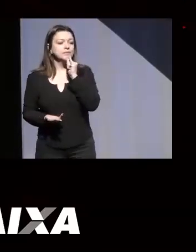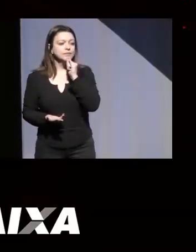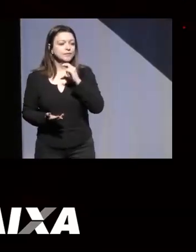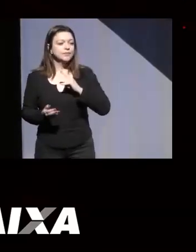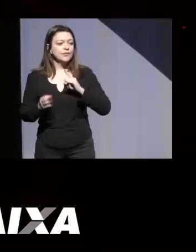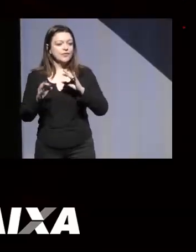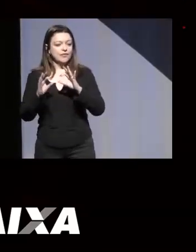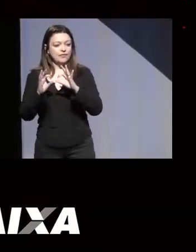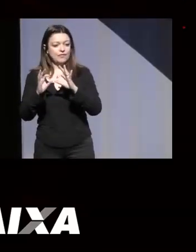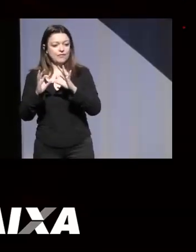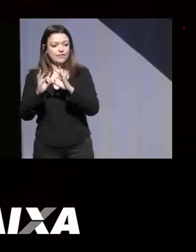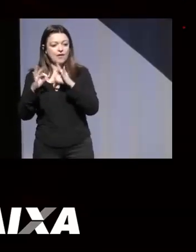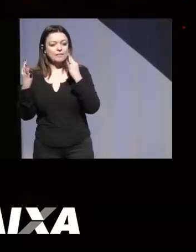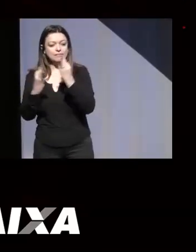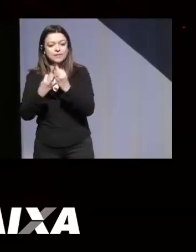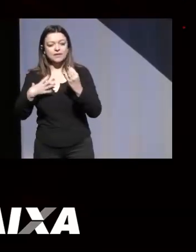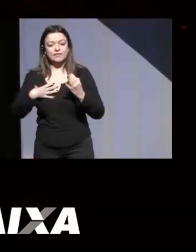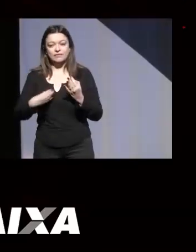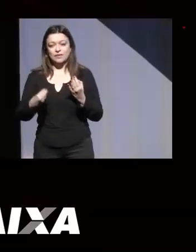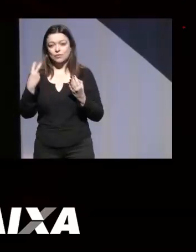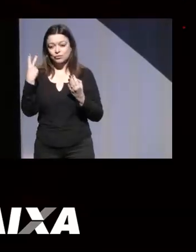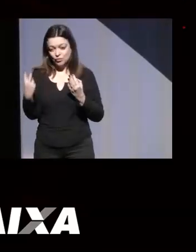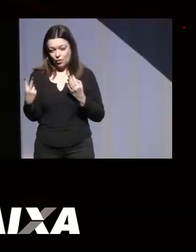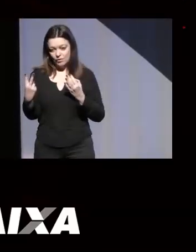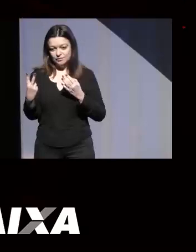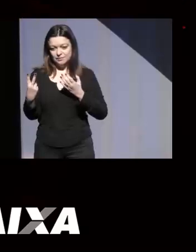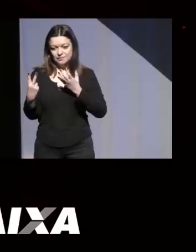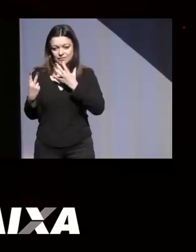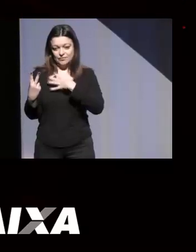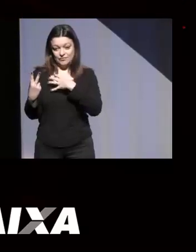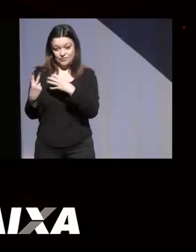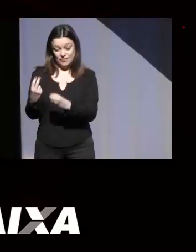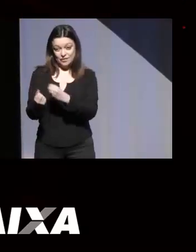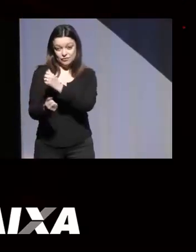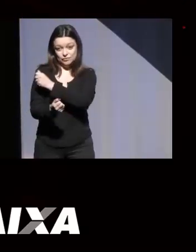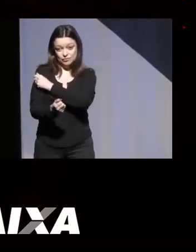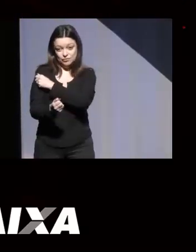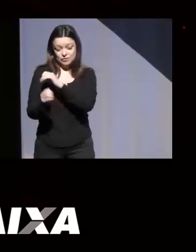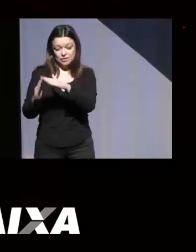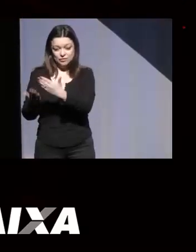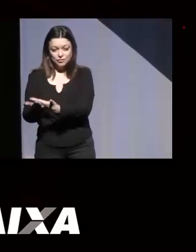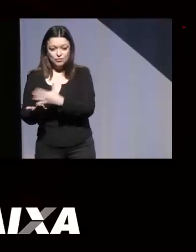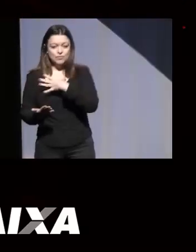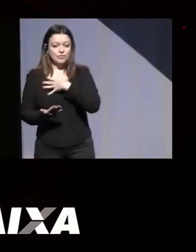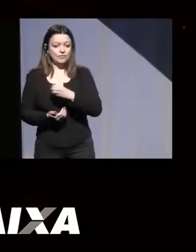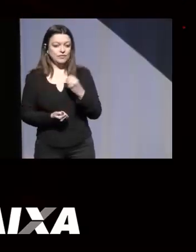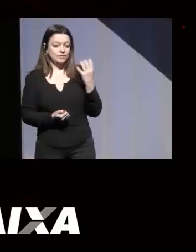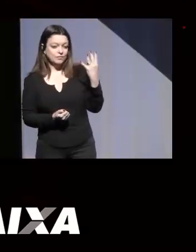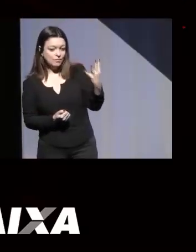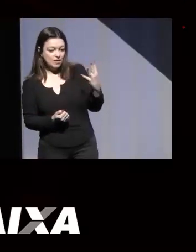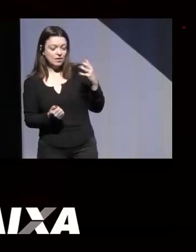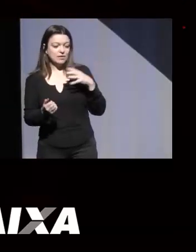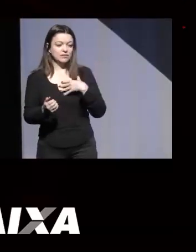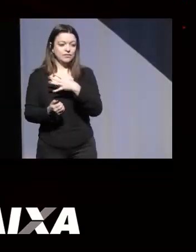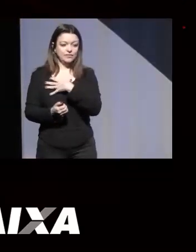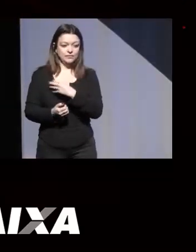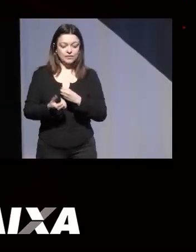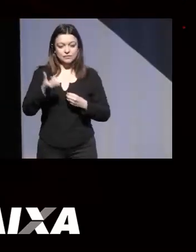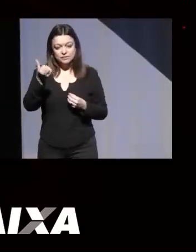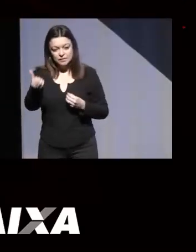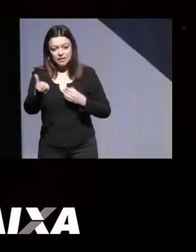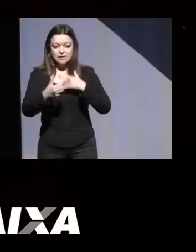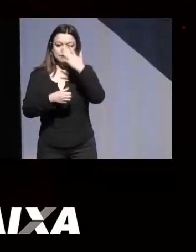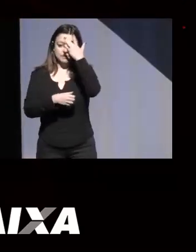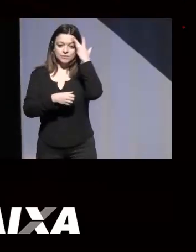idade escolar tem um mínimo existencial, uma família com três filhos tem outro, quatro tem outro, com pessoas doentes tem outro